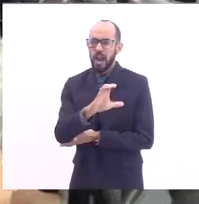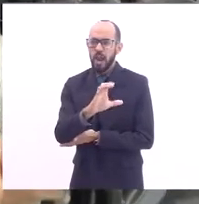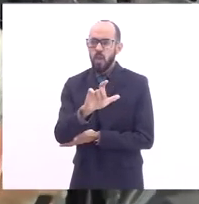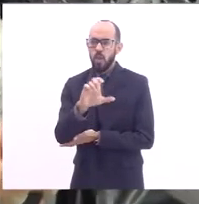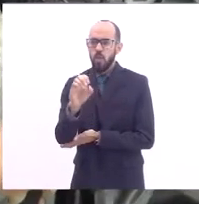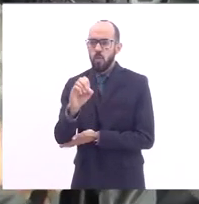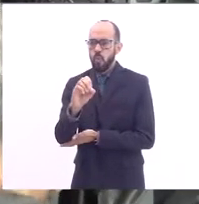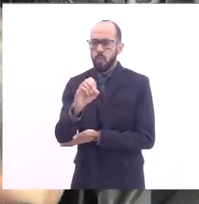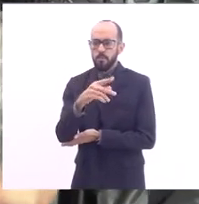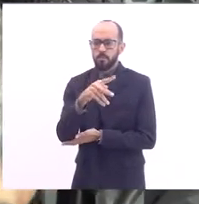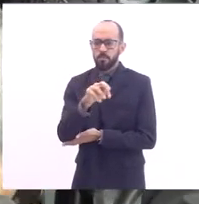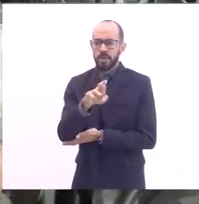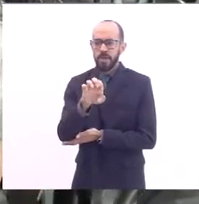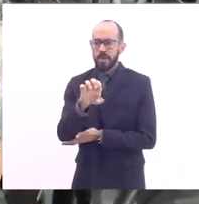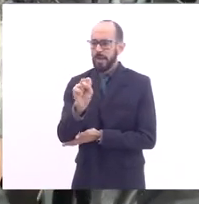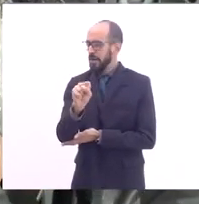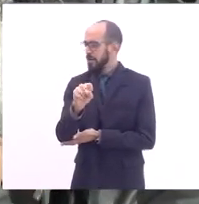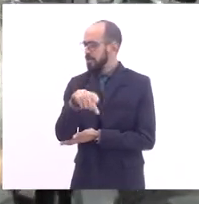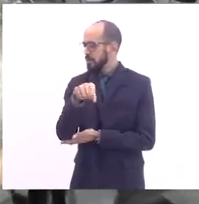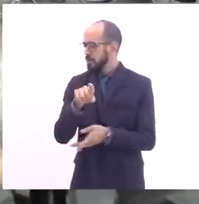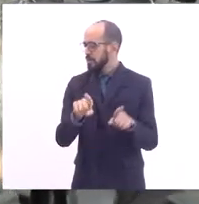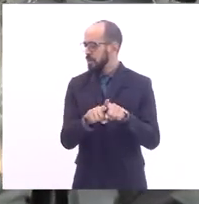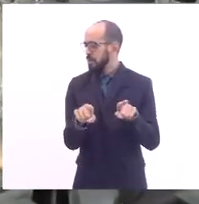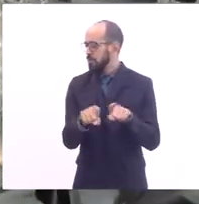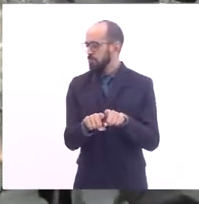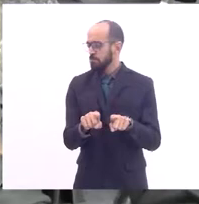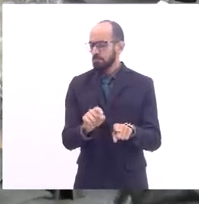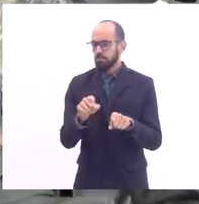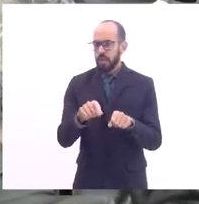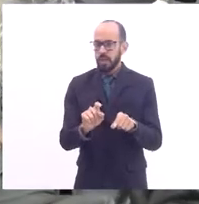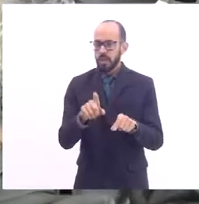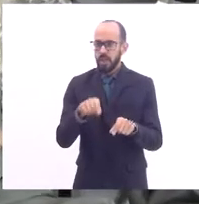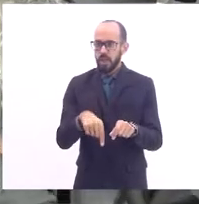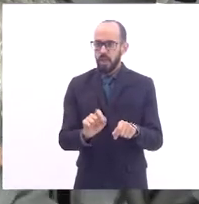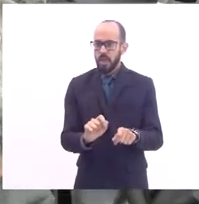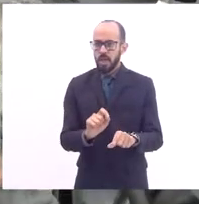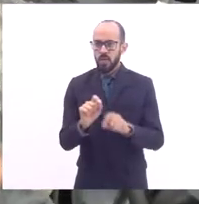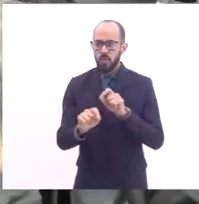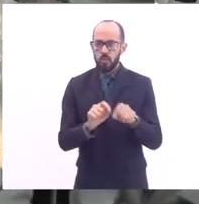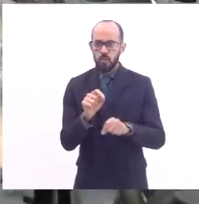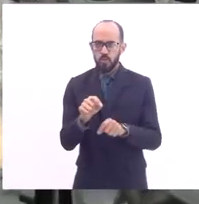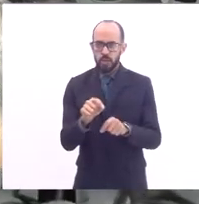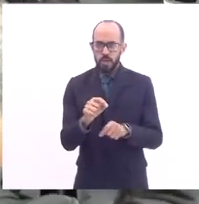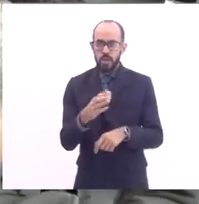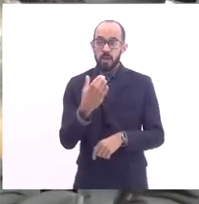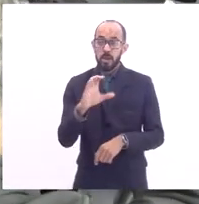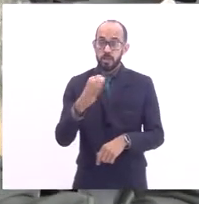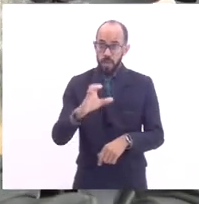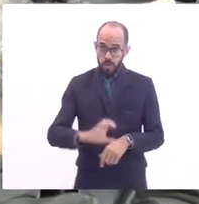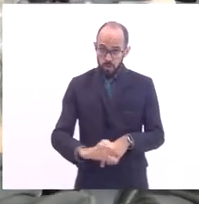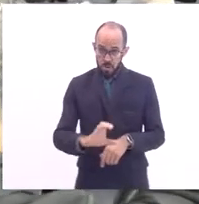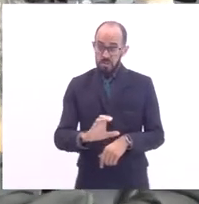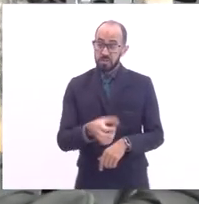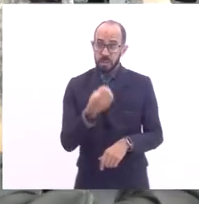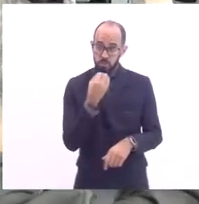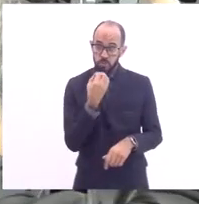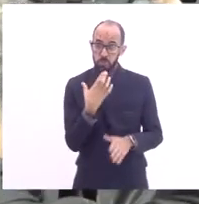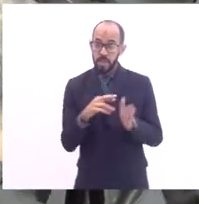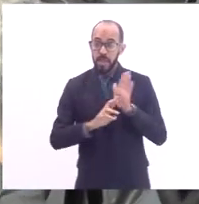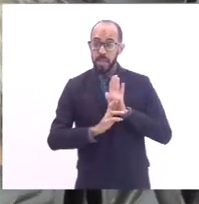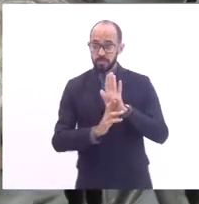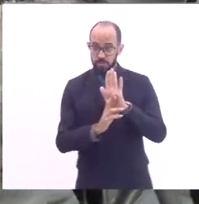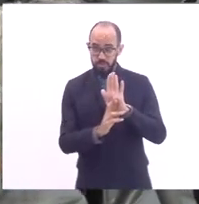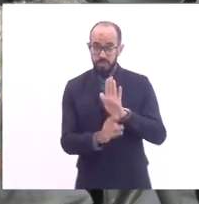que também representa... Niterói aqui está bem representado, tem que dizer que é pelo prestígio do